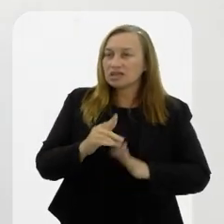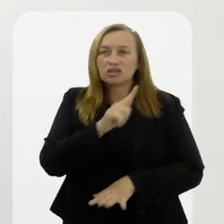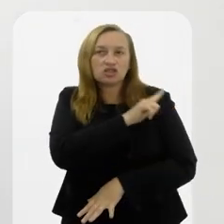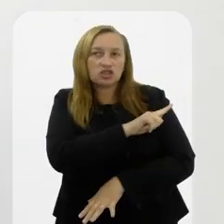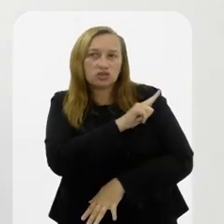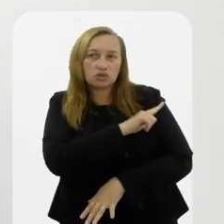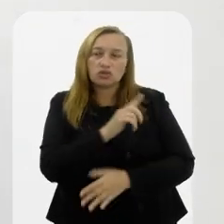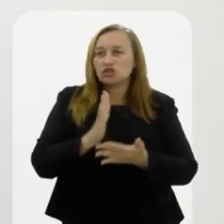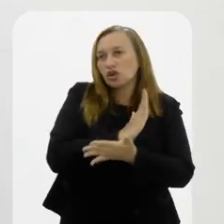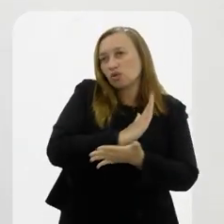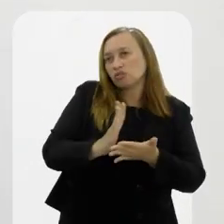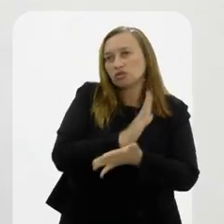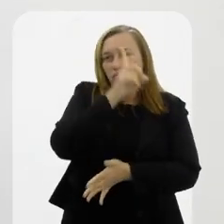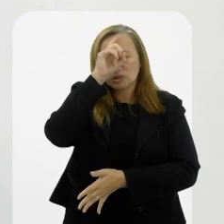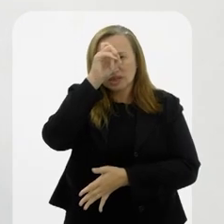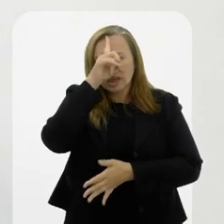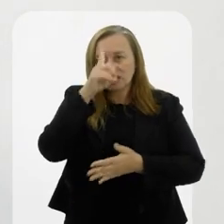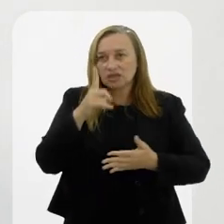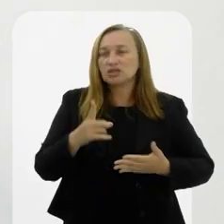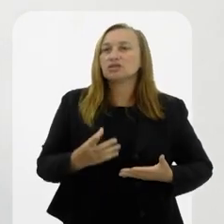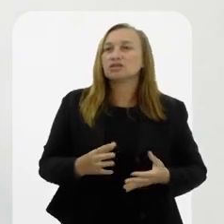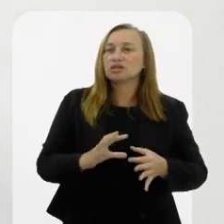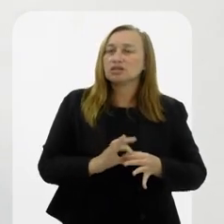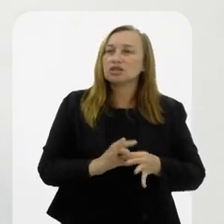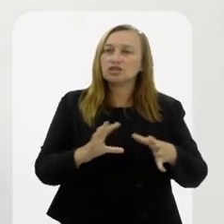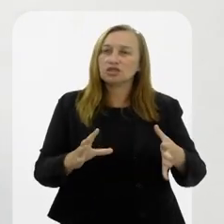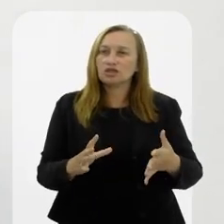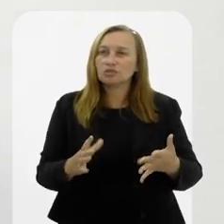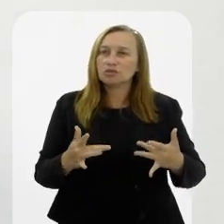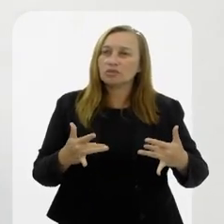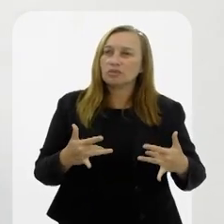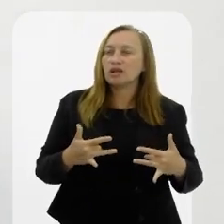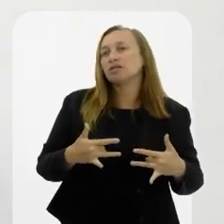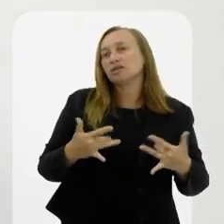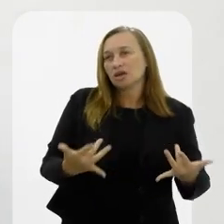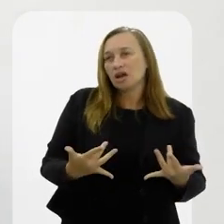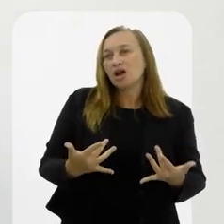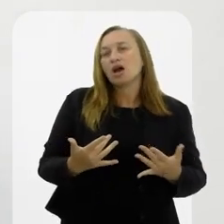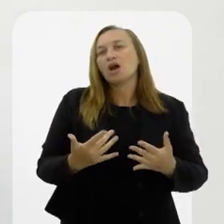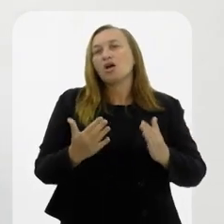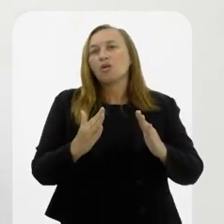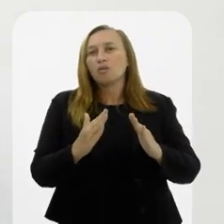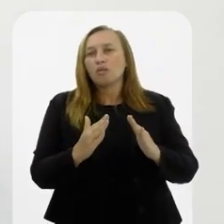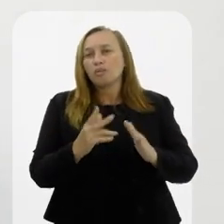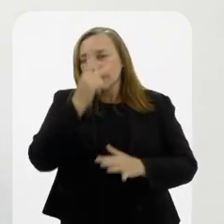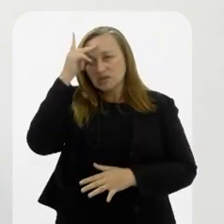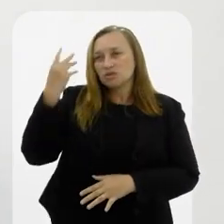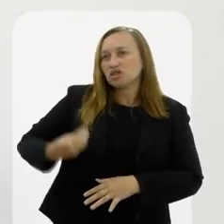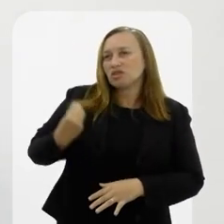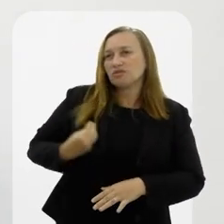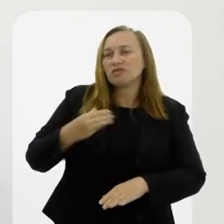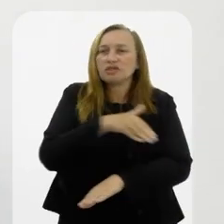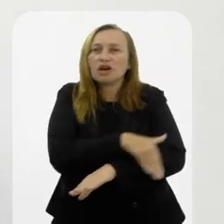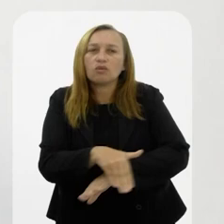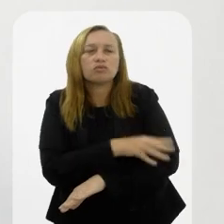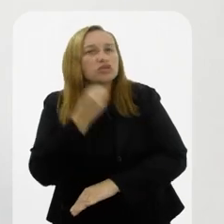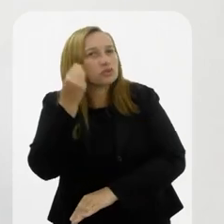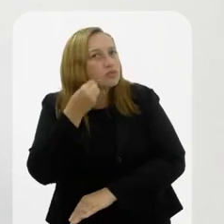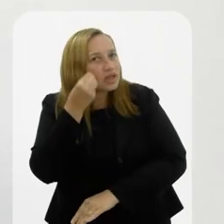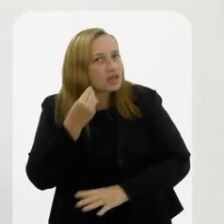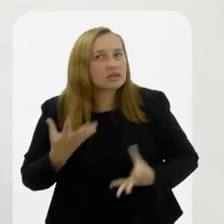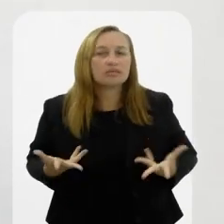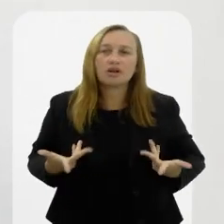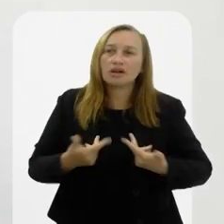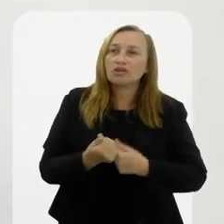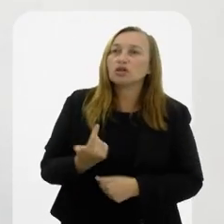hospitais, nós cedemos esse hospital para trabalho com morador de rua. E está sendo uma outra